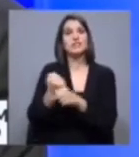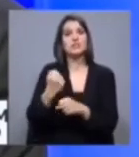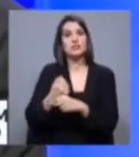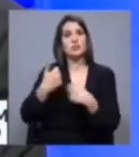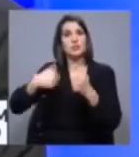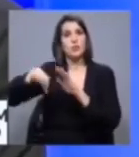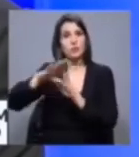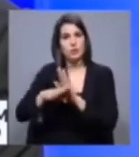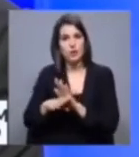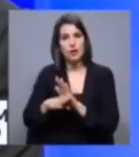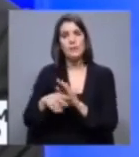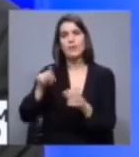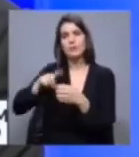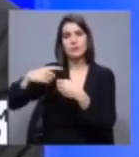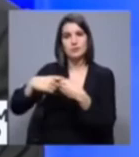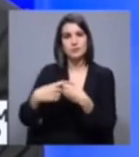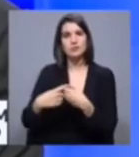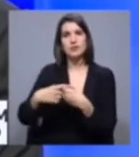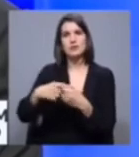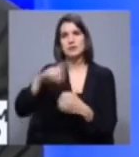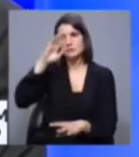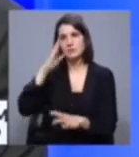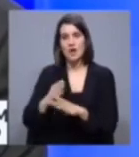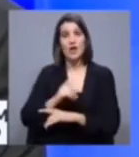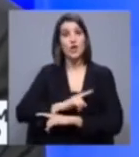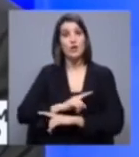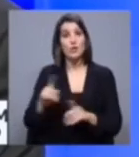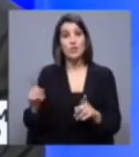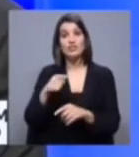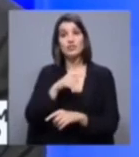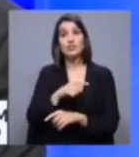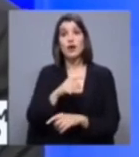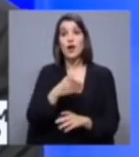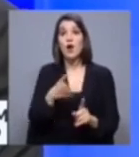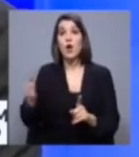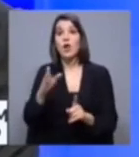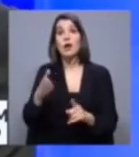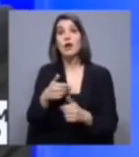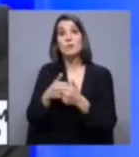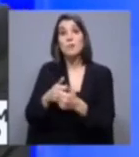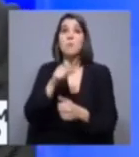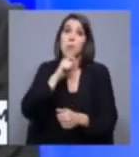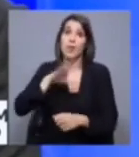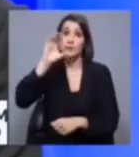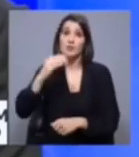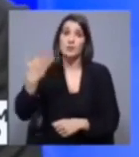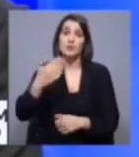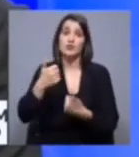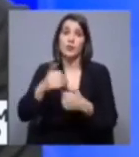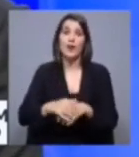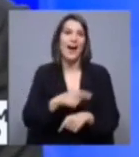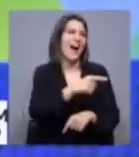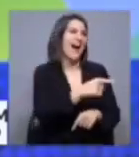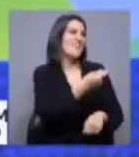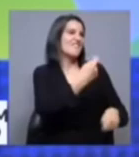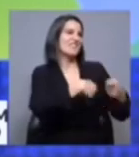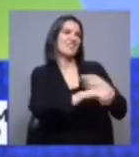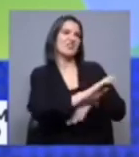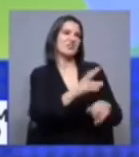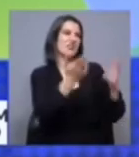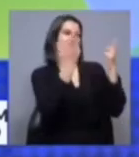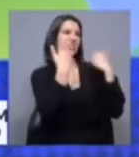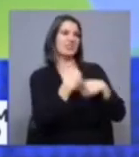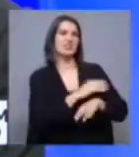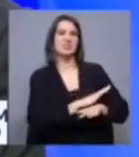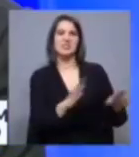bom programa e tiver parceiros com determinação que não deixem deixar de cumprir esse programa, pode ser um bom Primeiro-Ministro. Já se venderam. Agora precisa